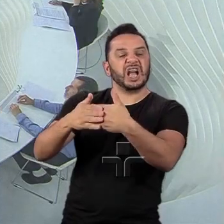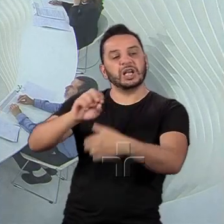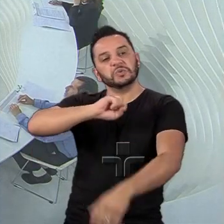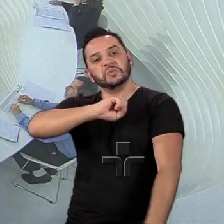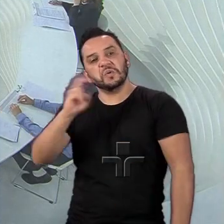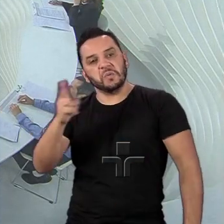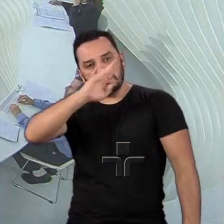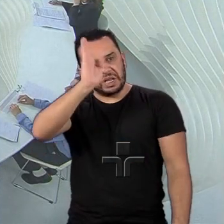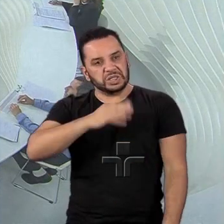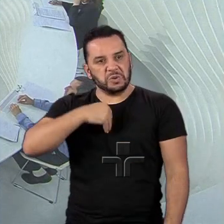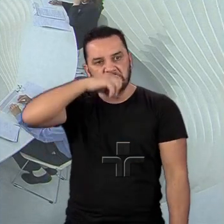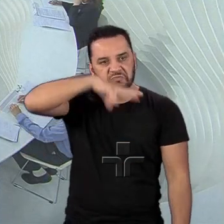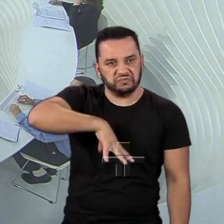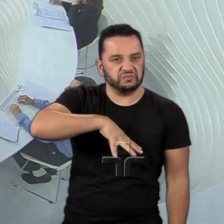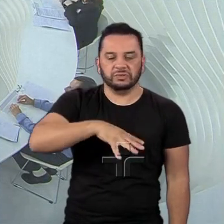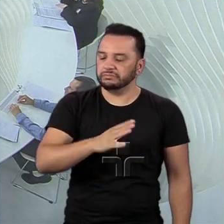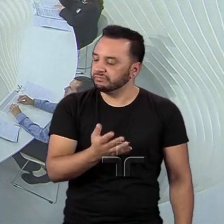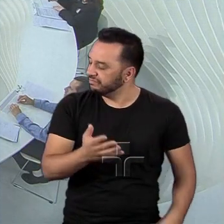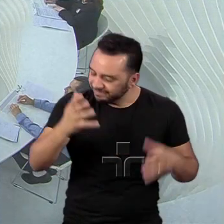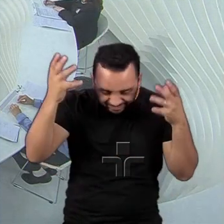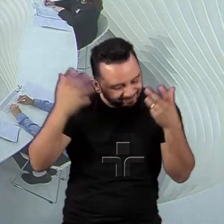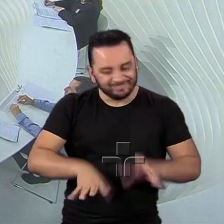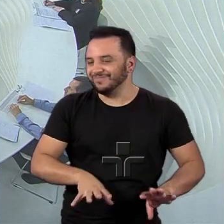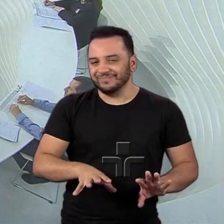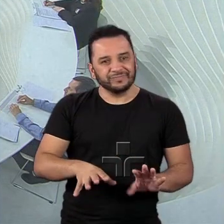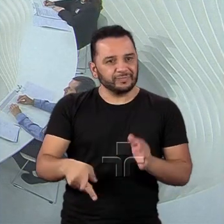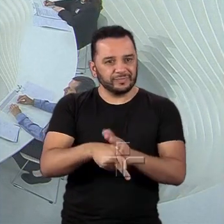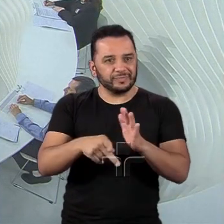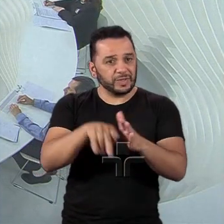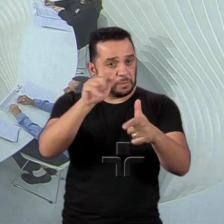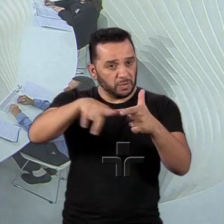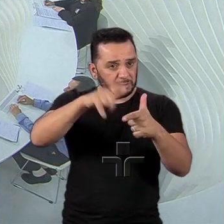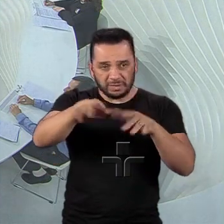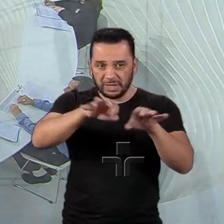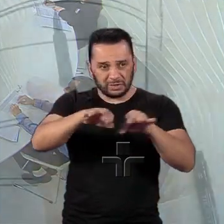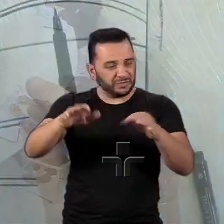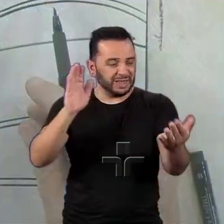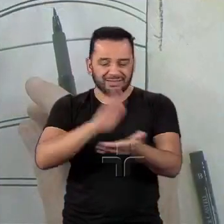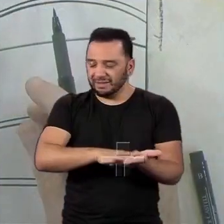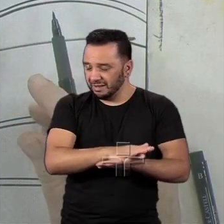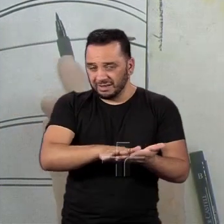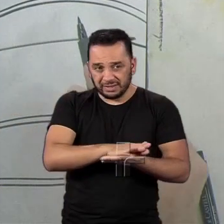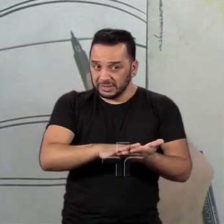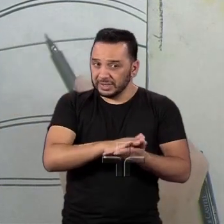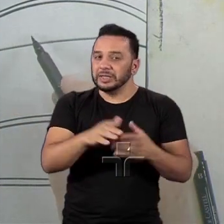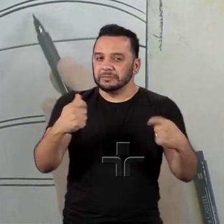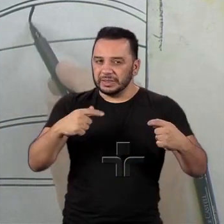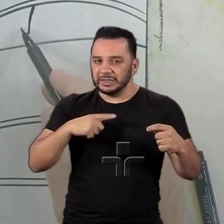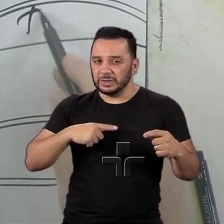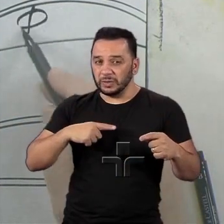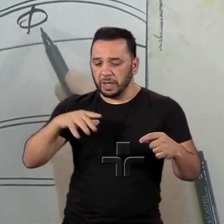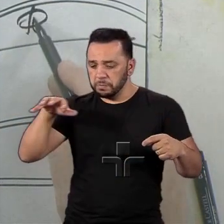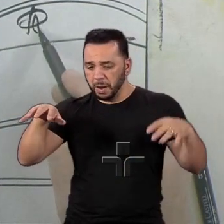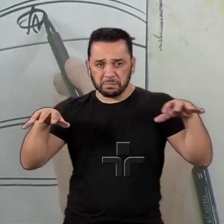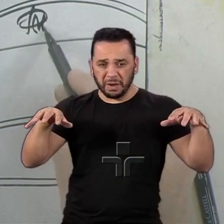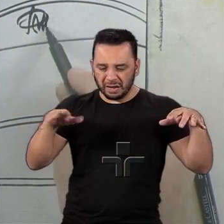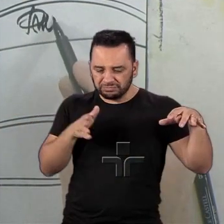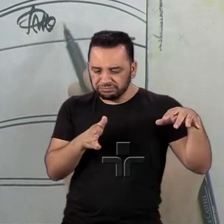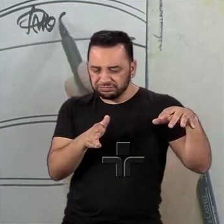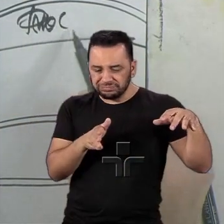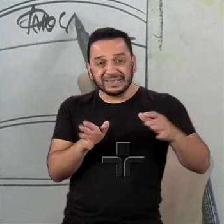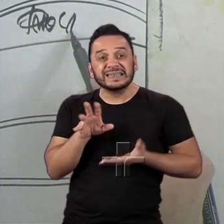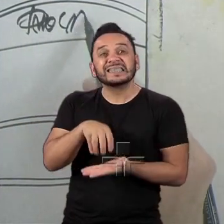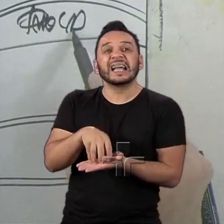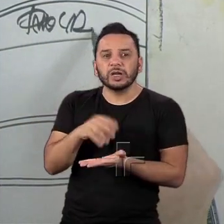do que nós já estamos vivendo hoje. Então, não é a solução adequada. A busca do centro, a busca do voto útil nesse